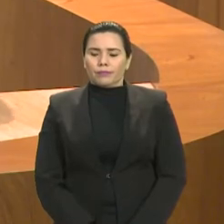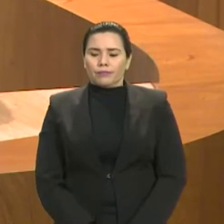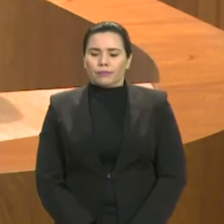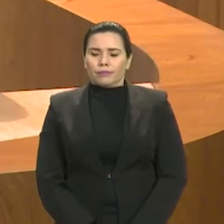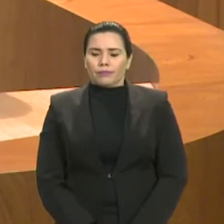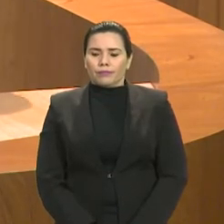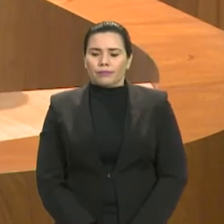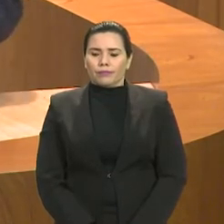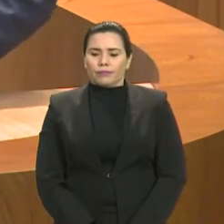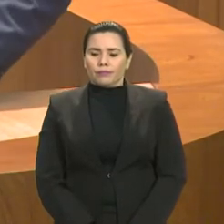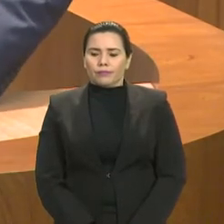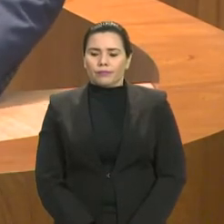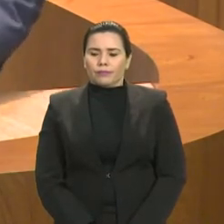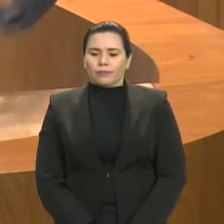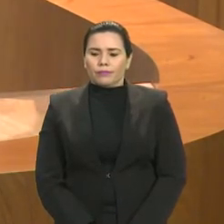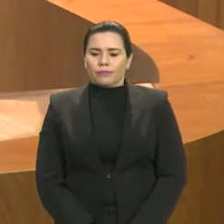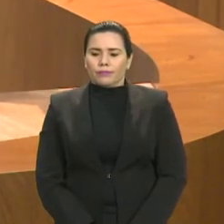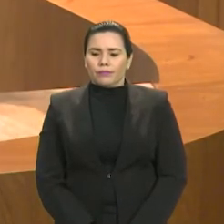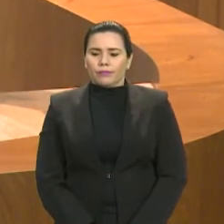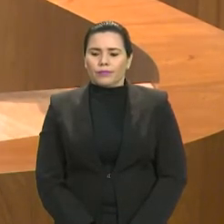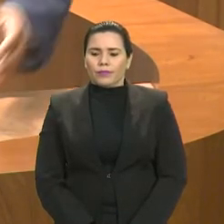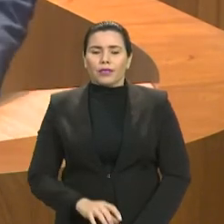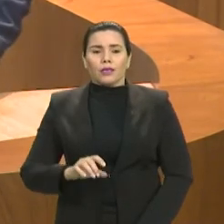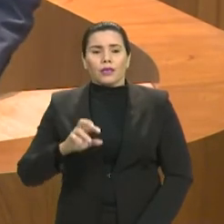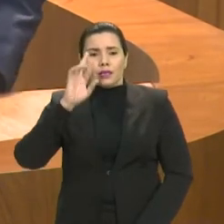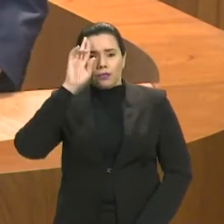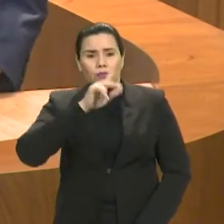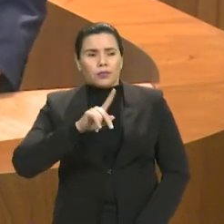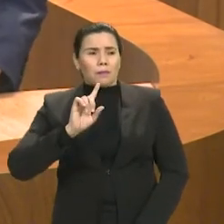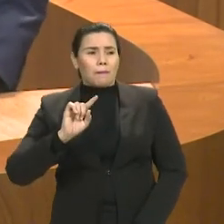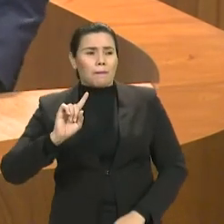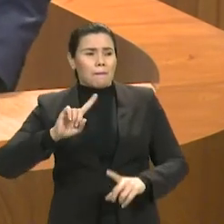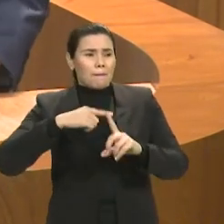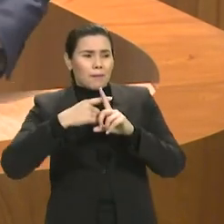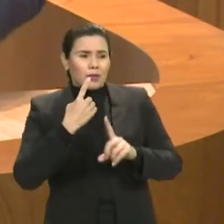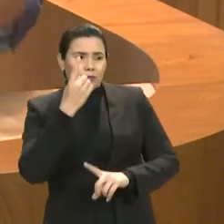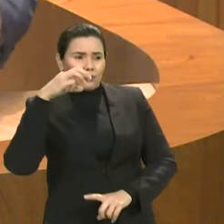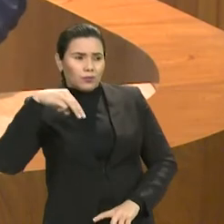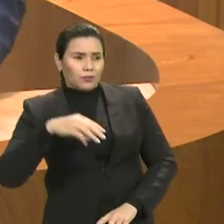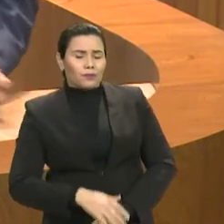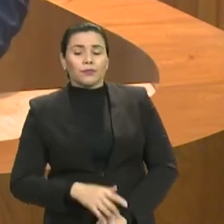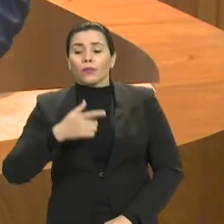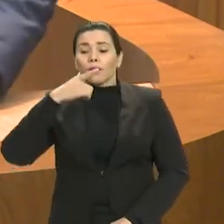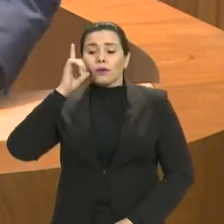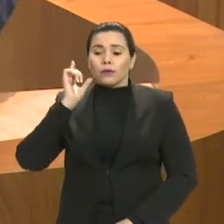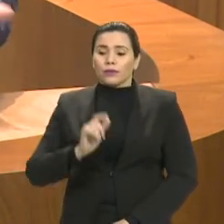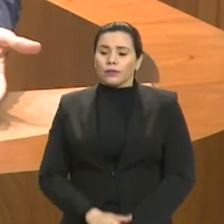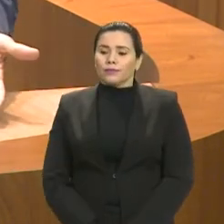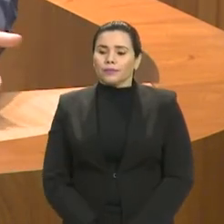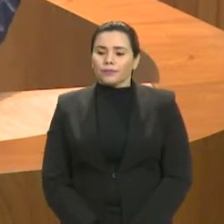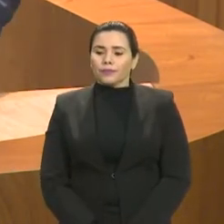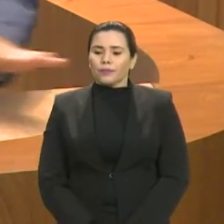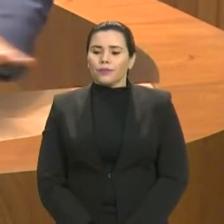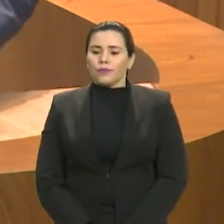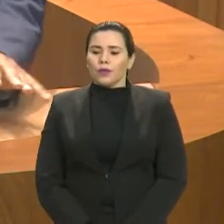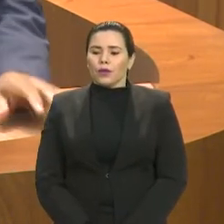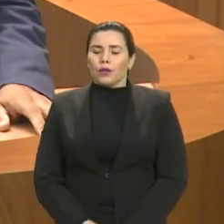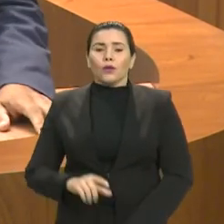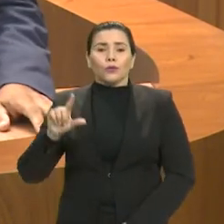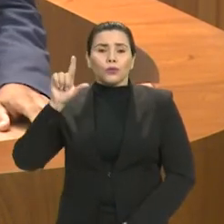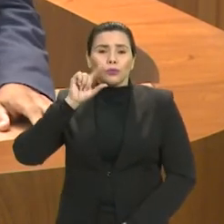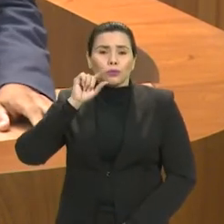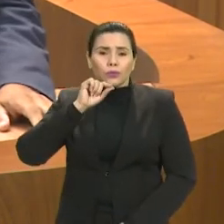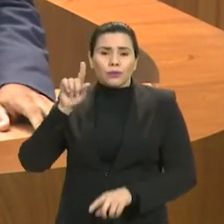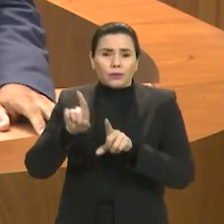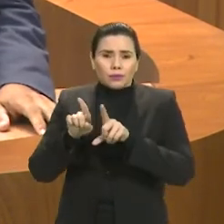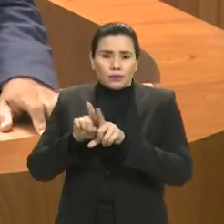Mais um minuto. Não, concluindo. E aí, aproveitando, ontem, um embate no Twitter, eu só fiz algumas respostas, mas